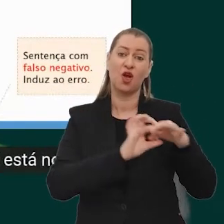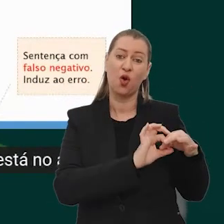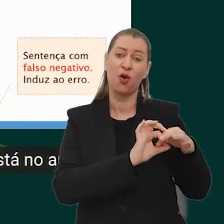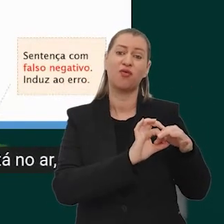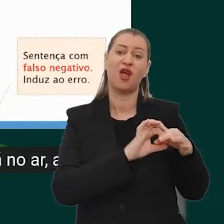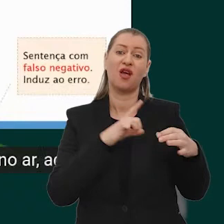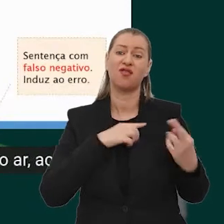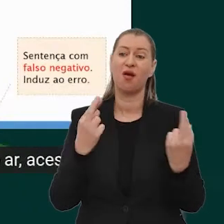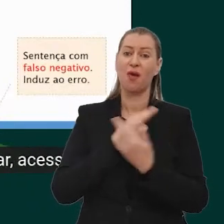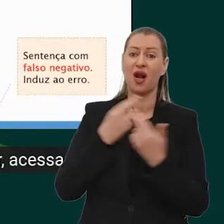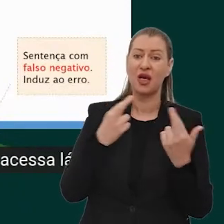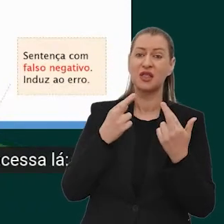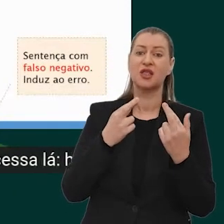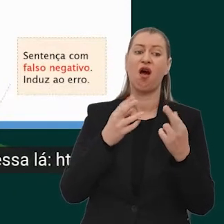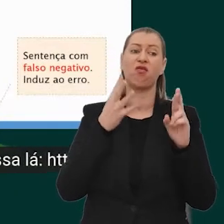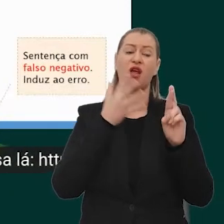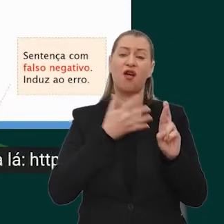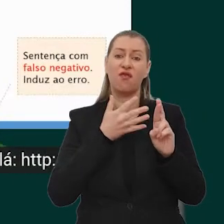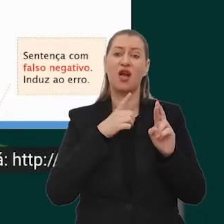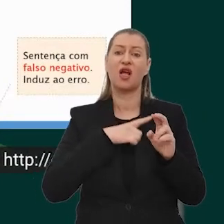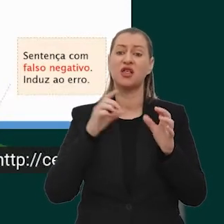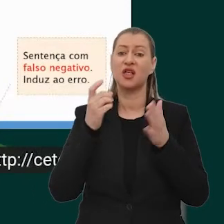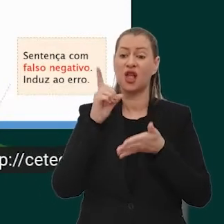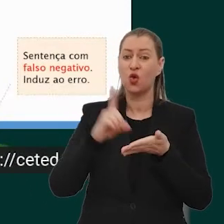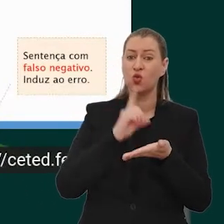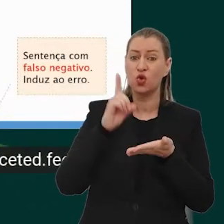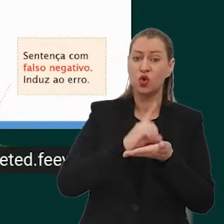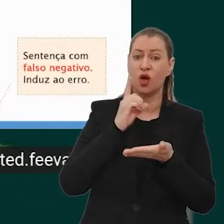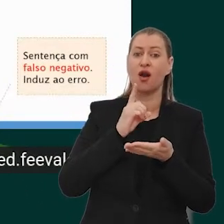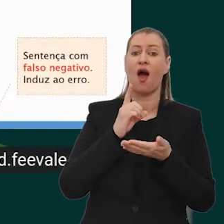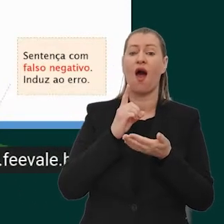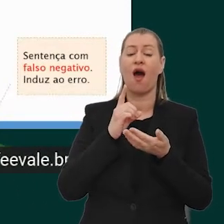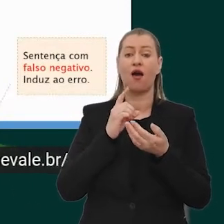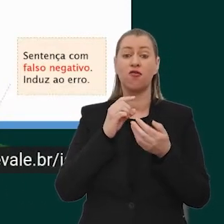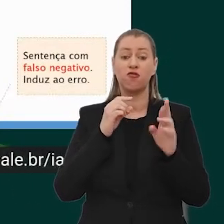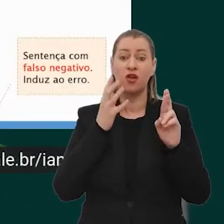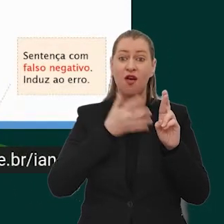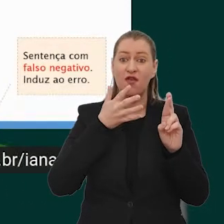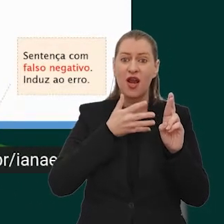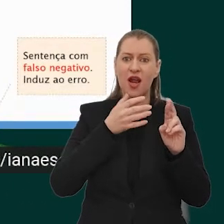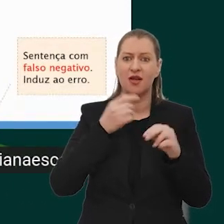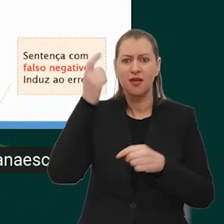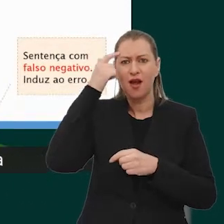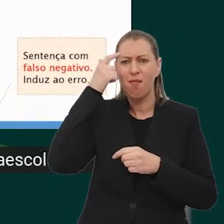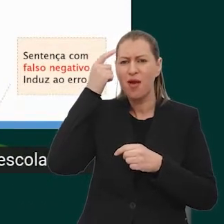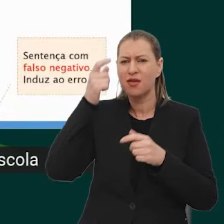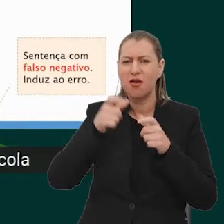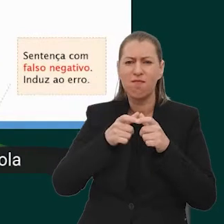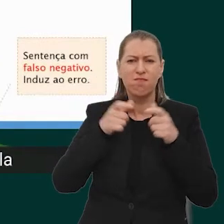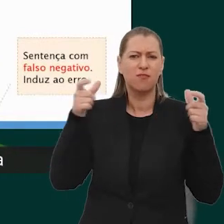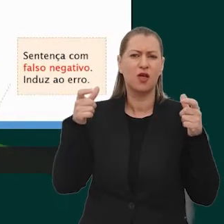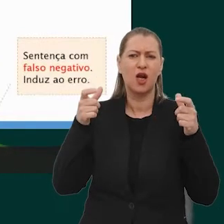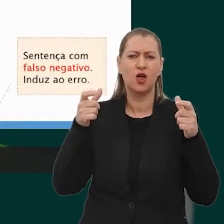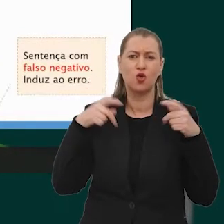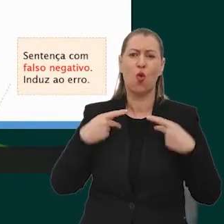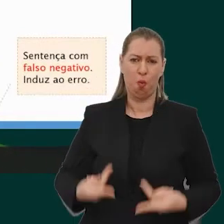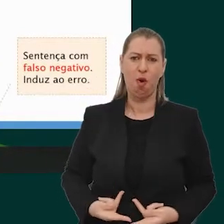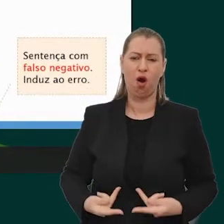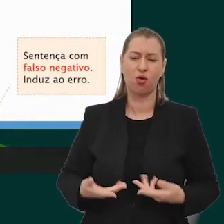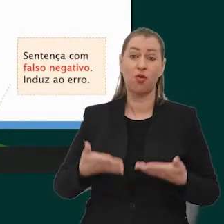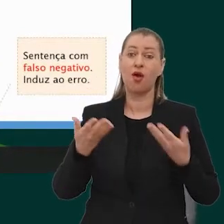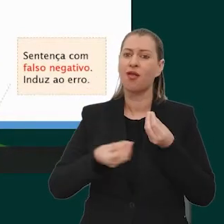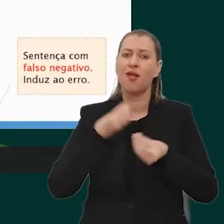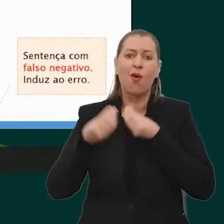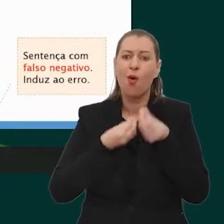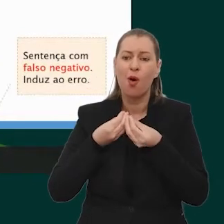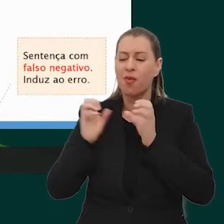tem um dicionário imenso, tem um dicionário de referências na cabeça que é gigantesco. Então, como que a gente ensina